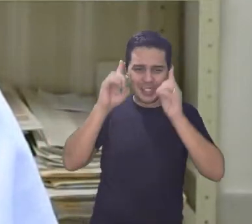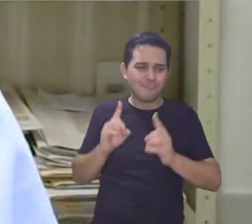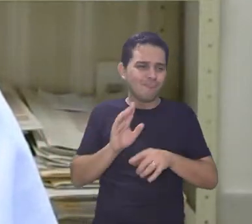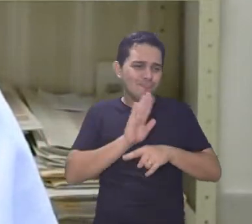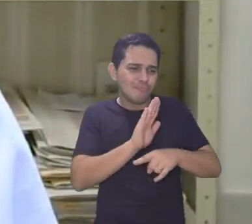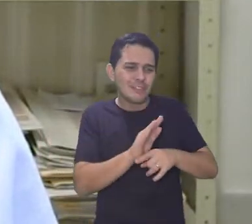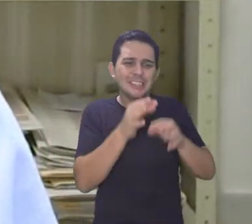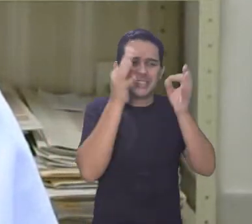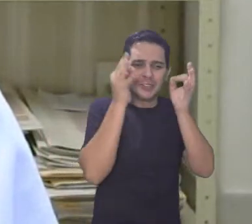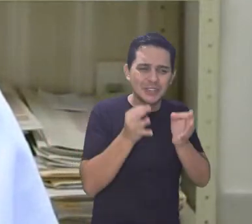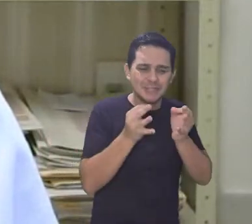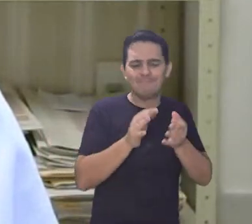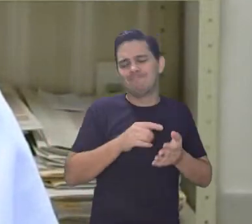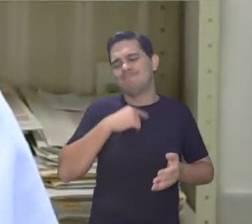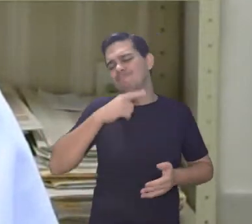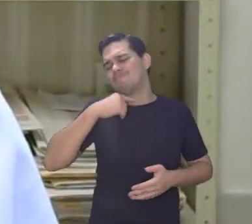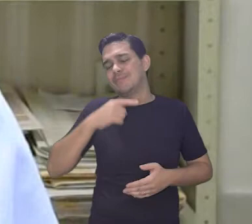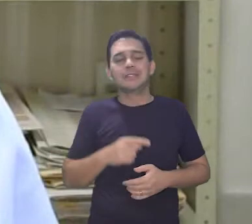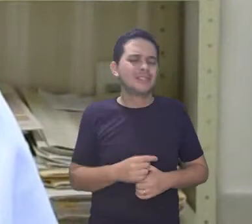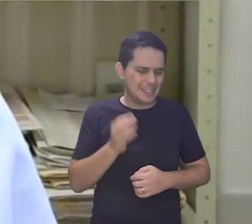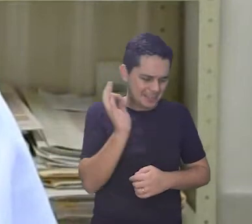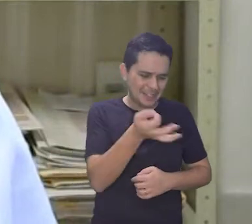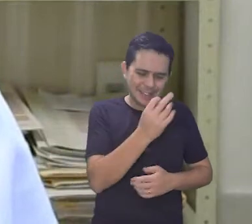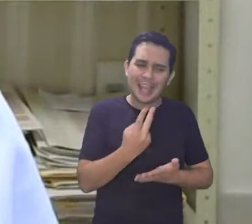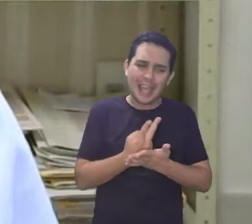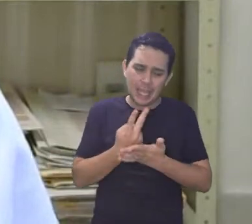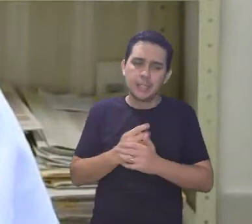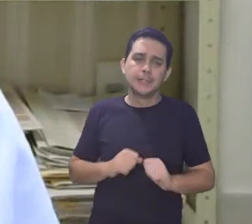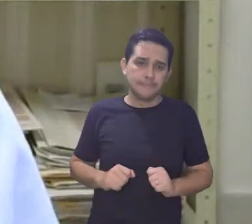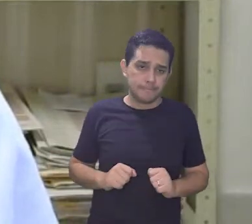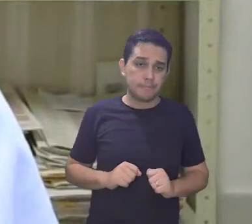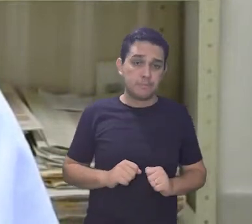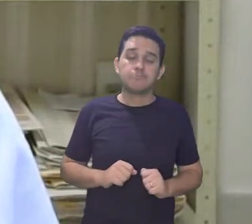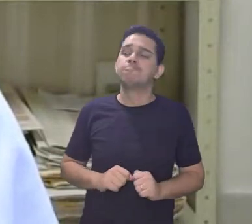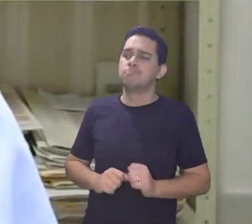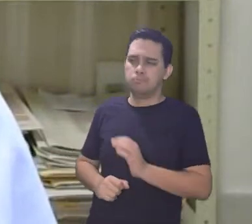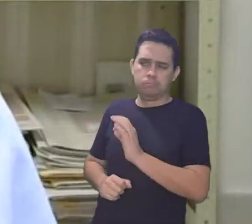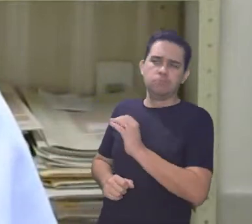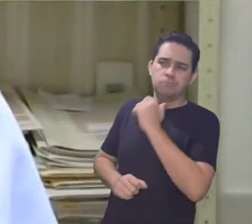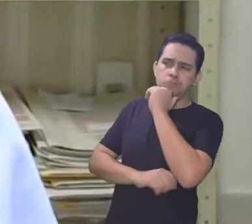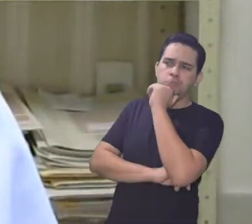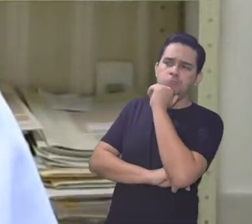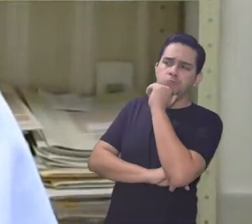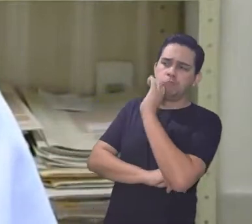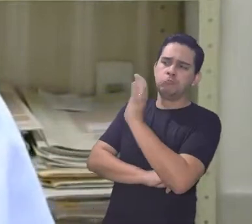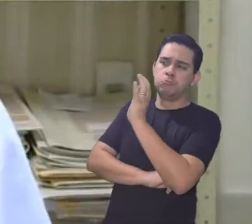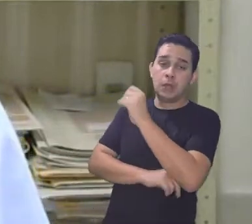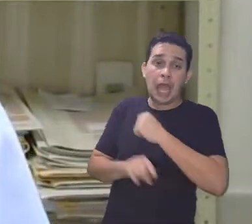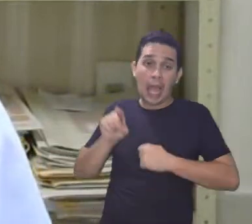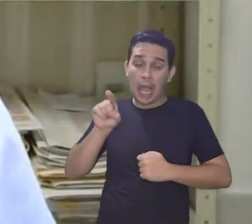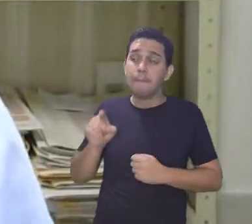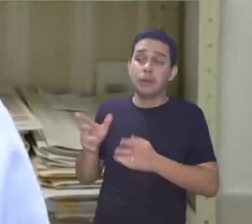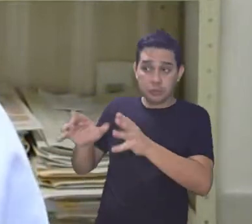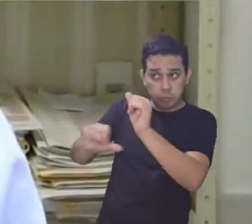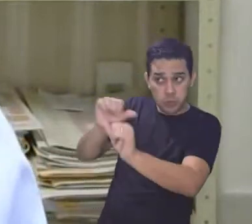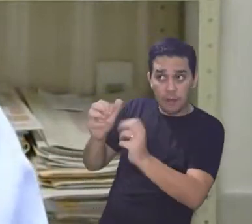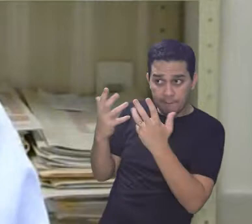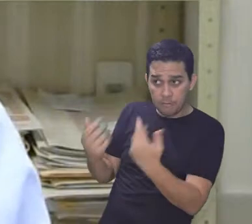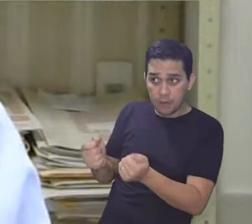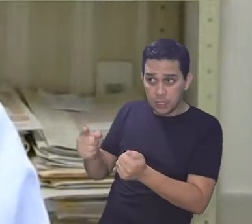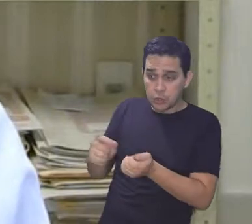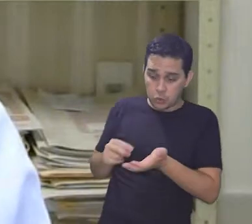Porém, nada de conclusivo e não se dispôs a assinar nenhum documento